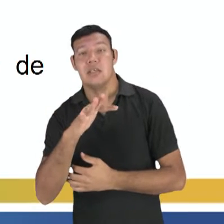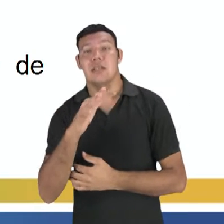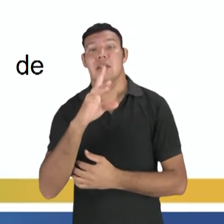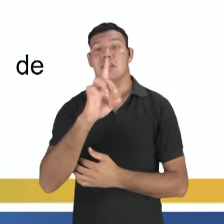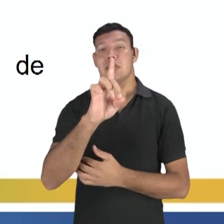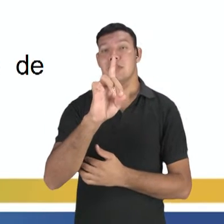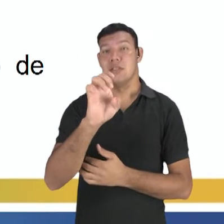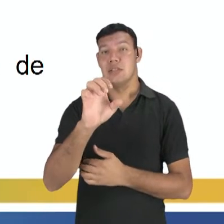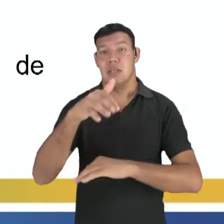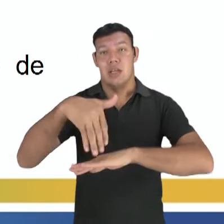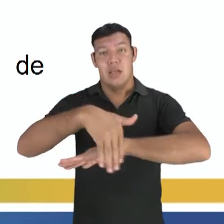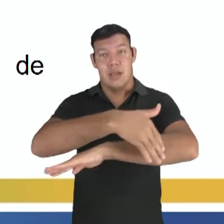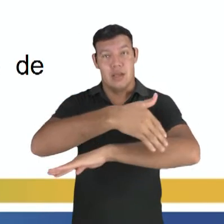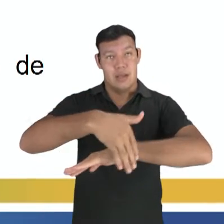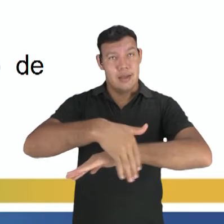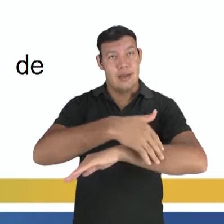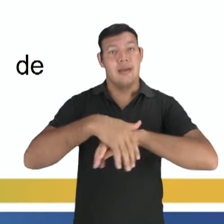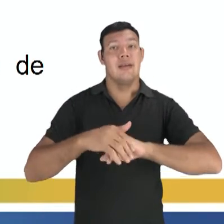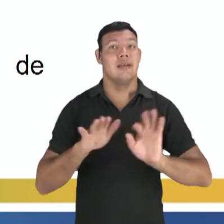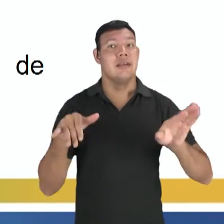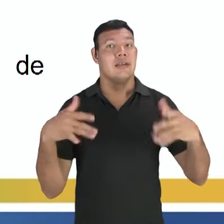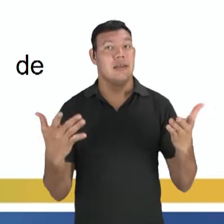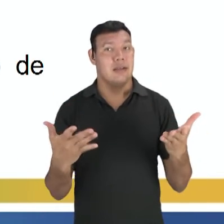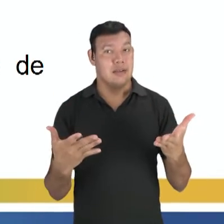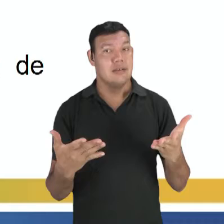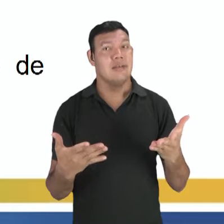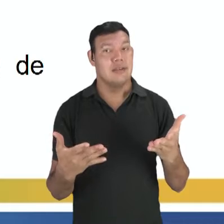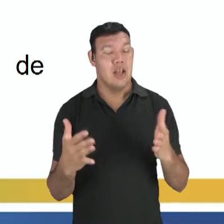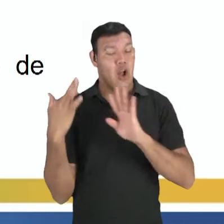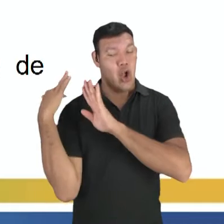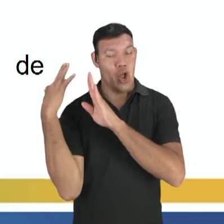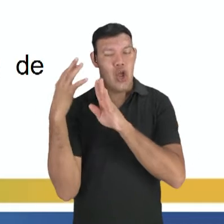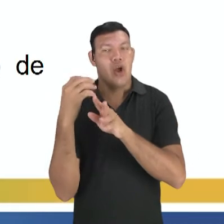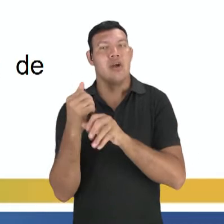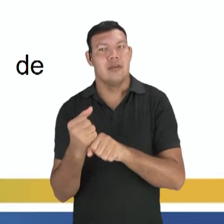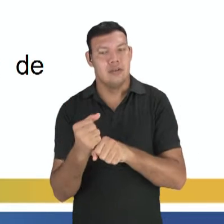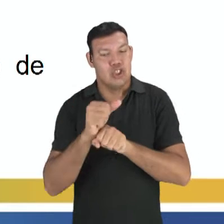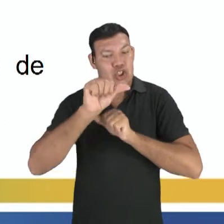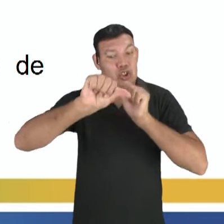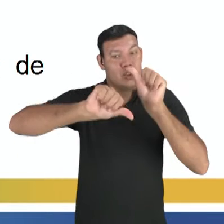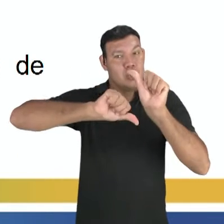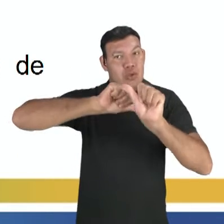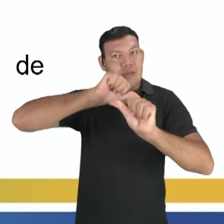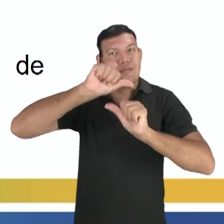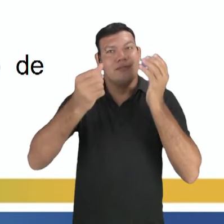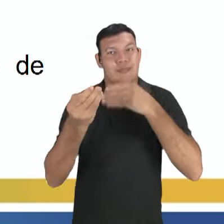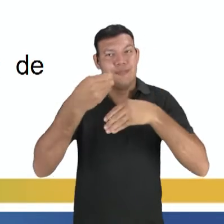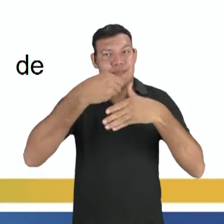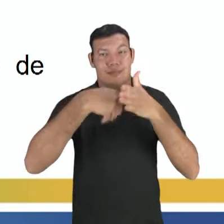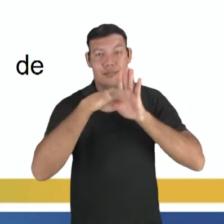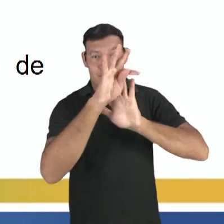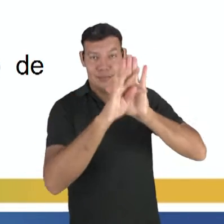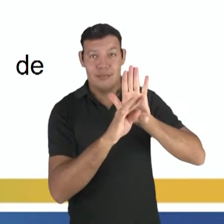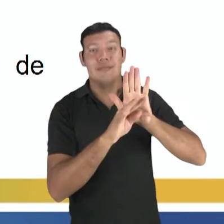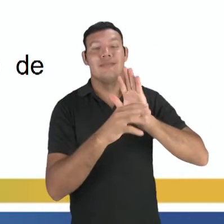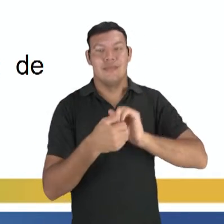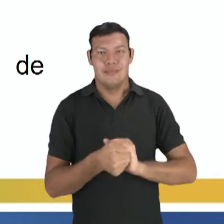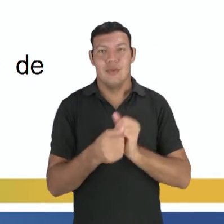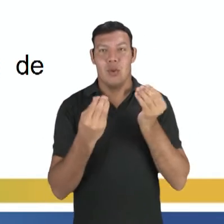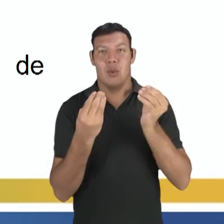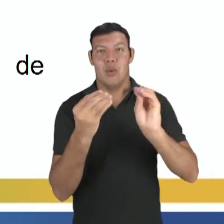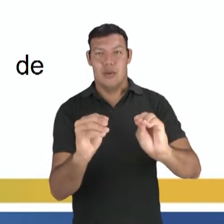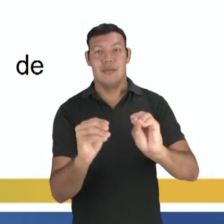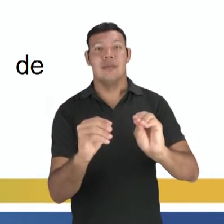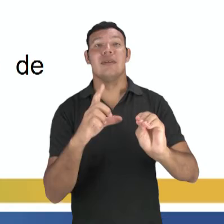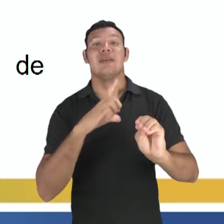Aí quando chega no na, quando ela faz essa revisão, nessa mudança dentro do texto, ela coloca,